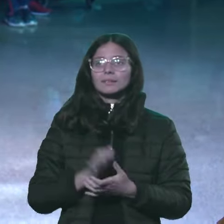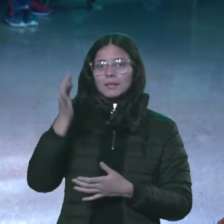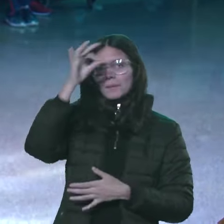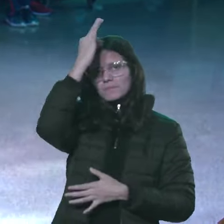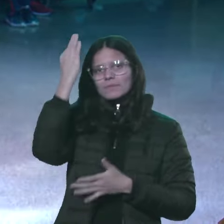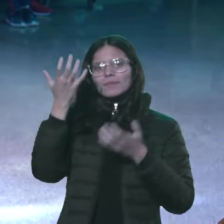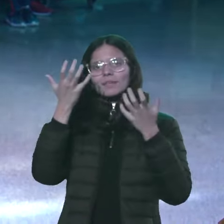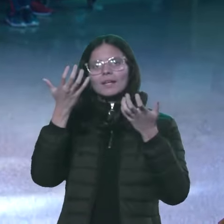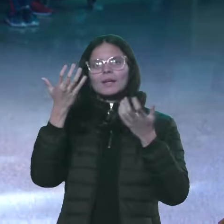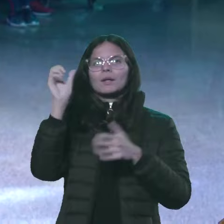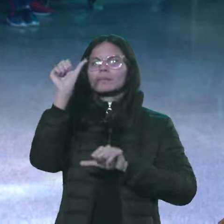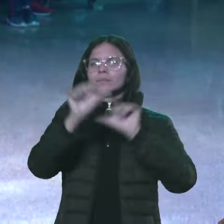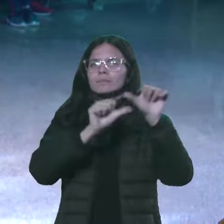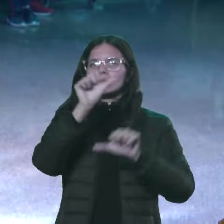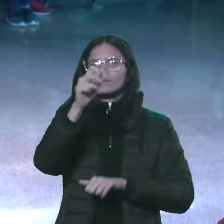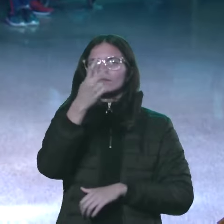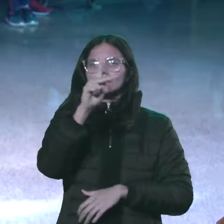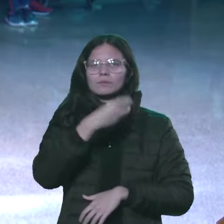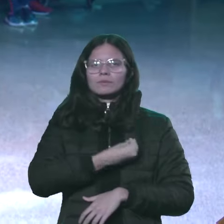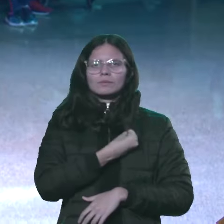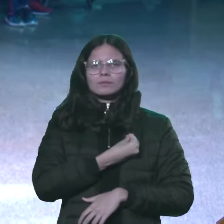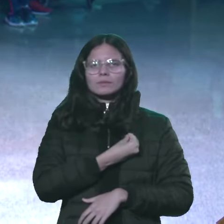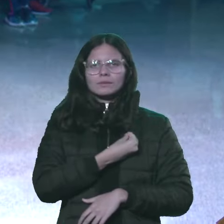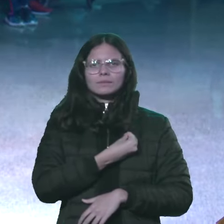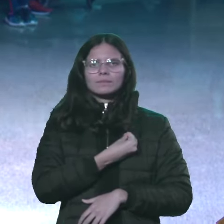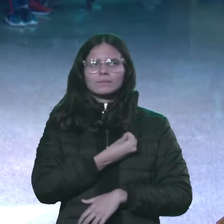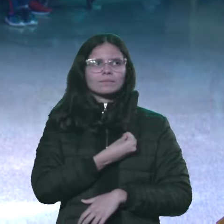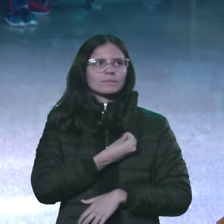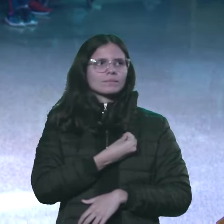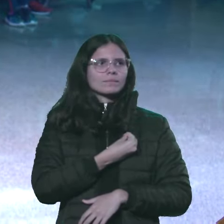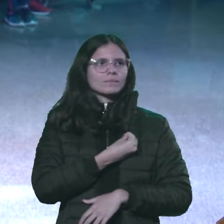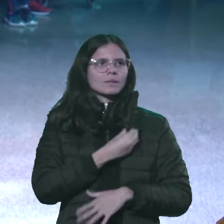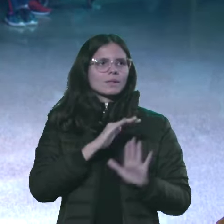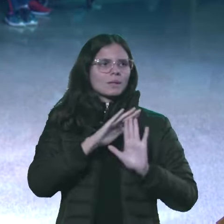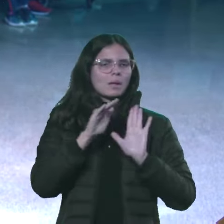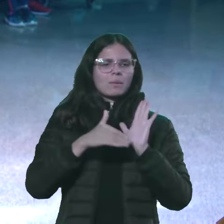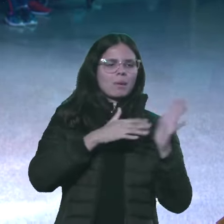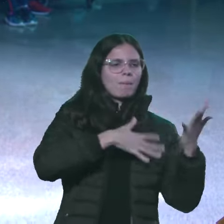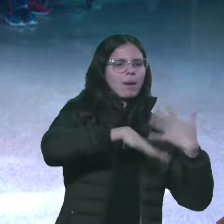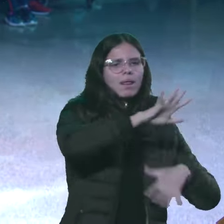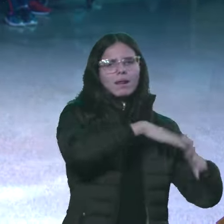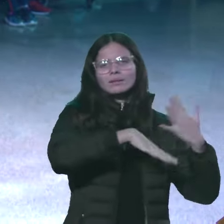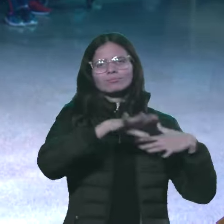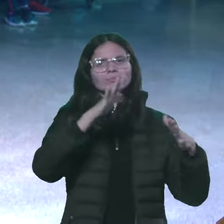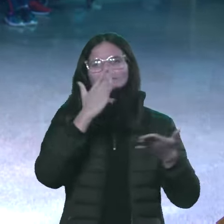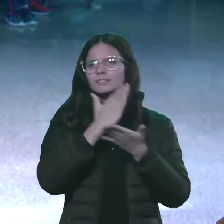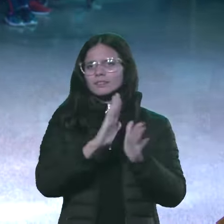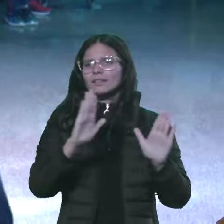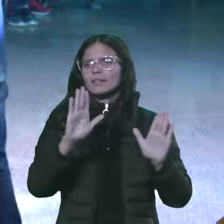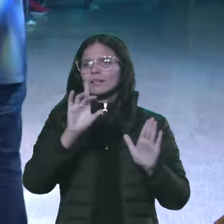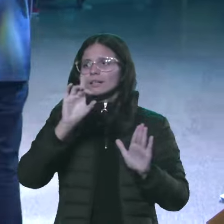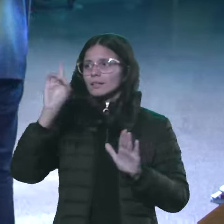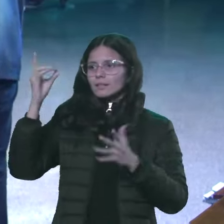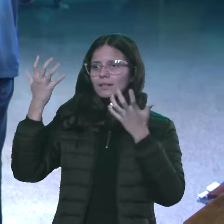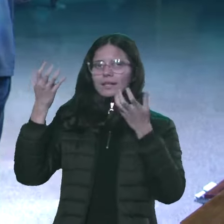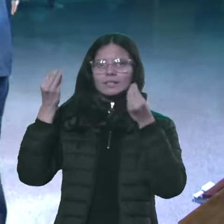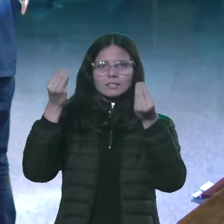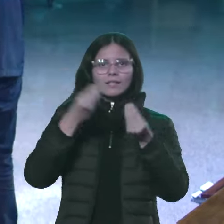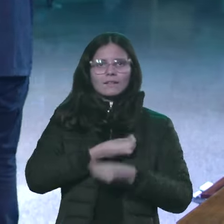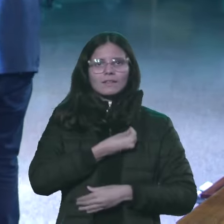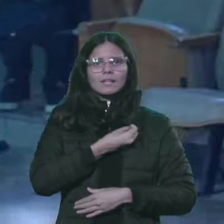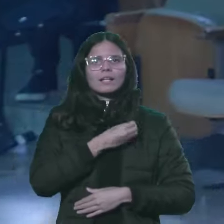vida, cara. Chega. Chega de bagunça. Ele quer te dar uma vida nova. Mas ok, eu entendi, eu